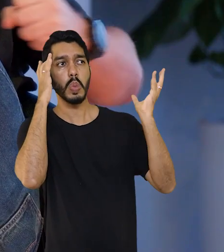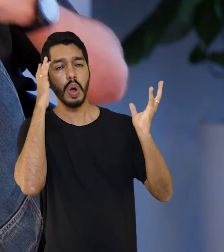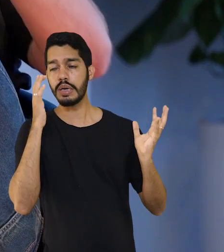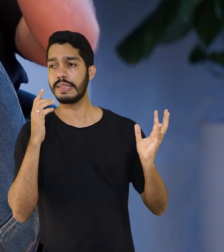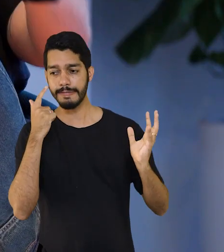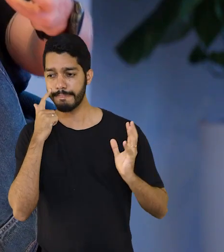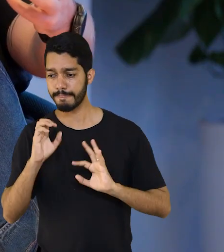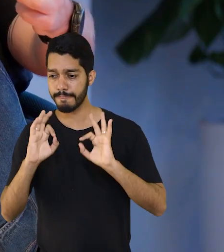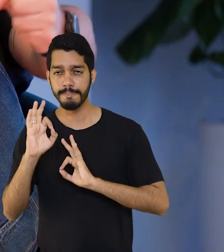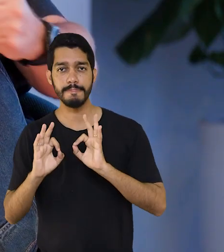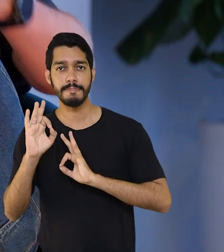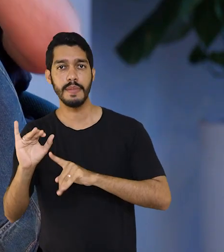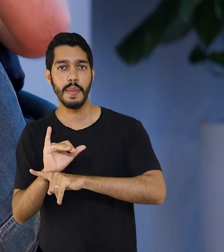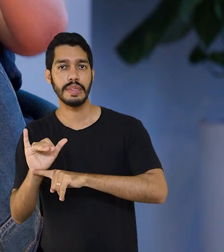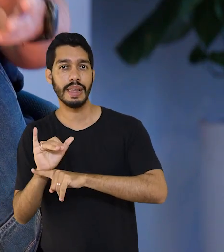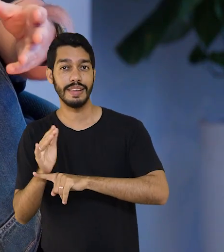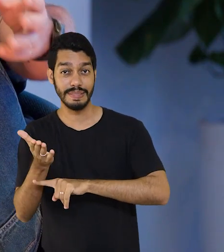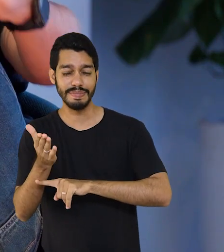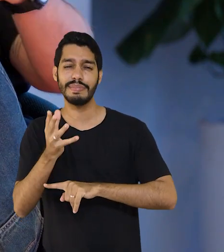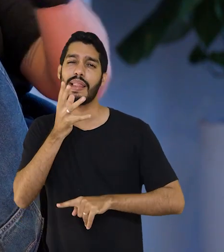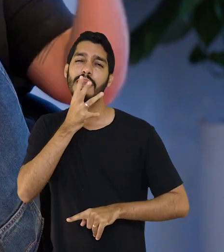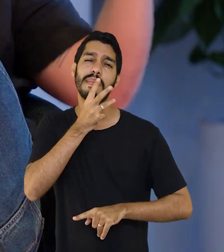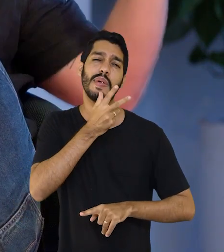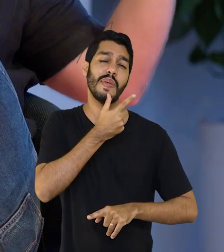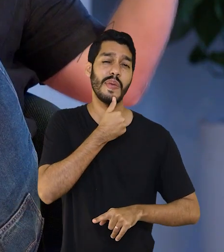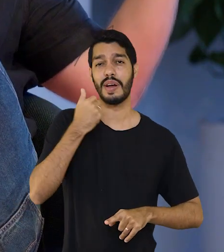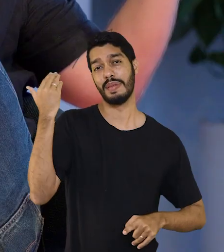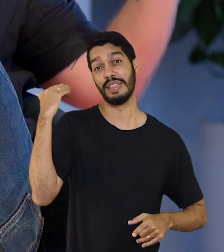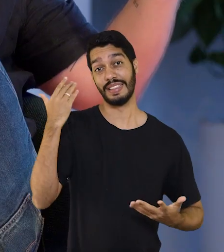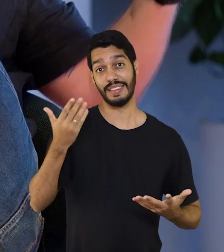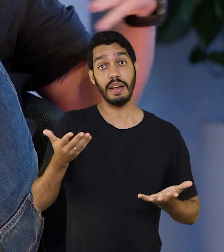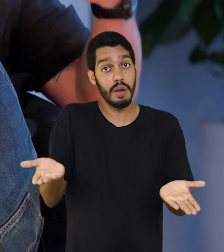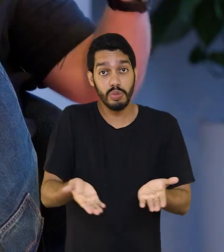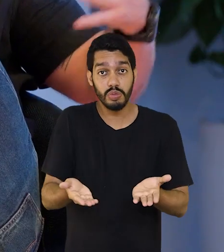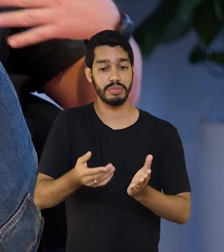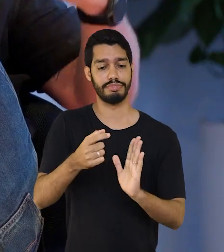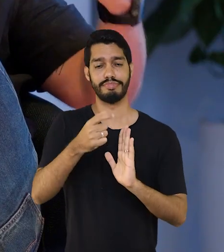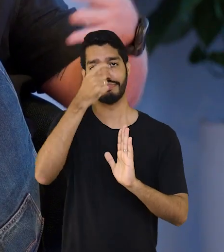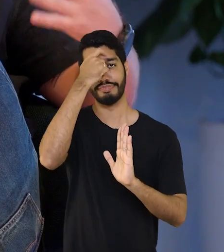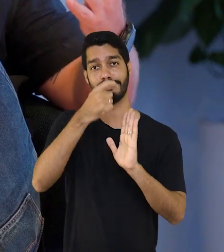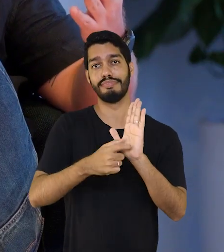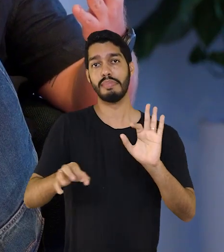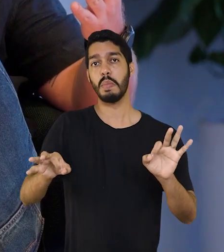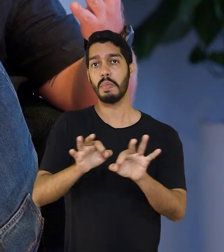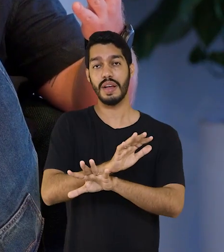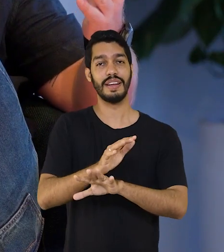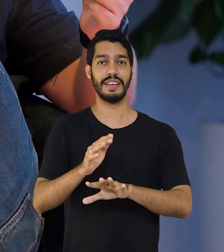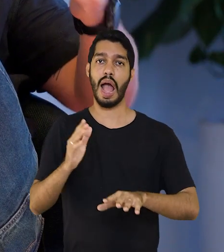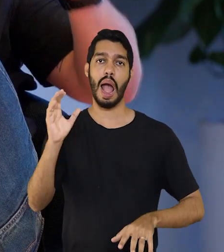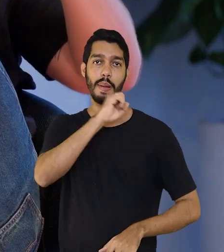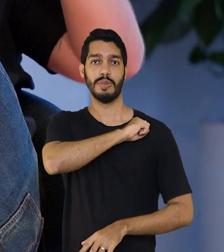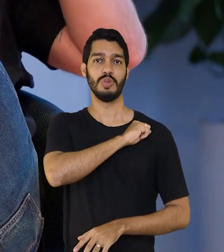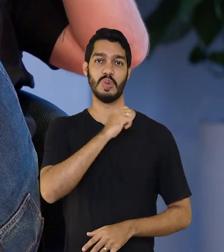numa estratégia, transformar num briefing criativo, passar adiante, enfim. Então, a gente realmente está revolucionando esse processo criativo das